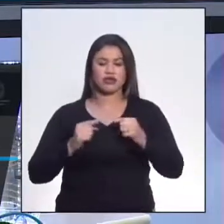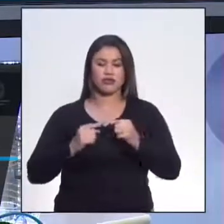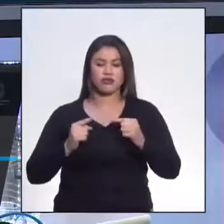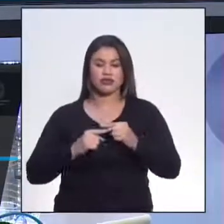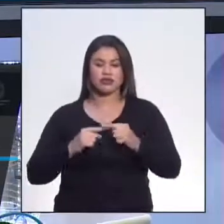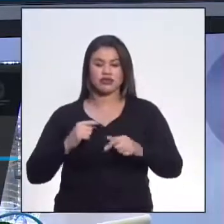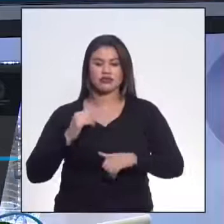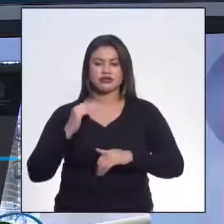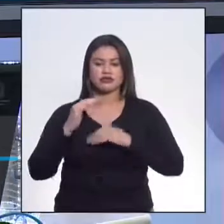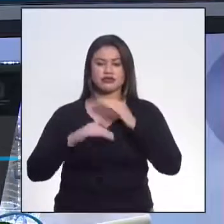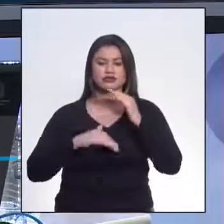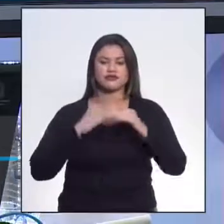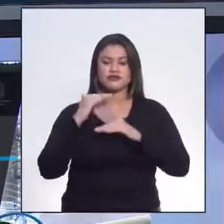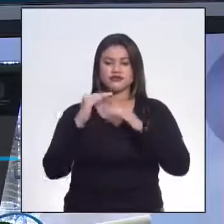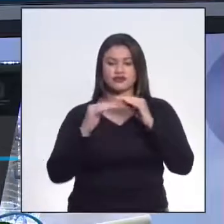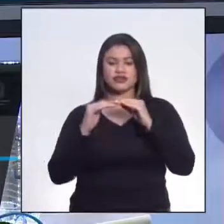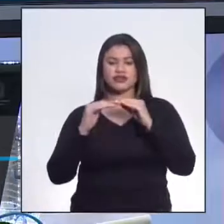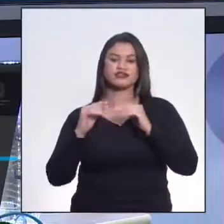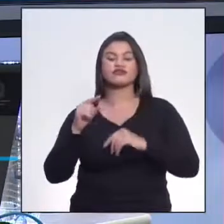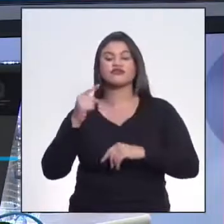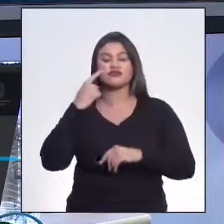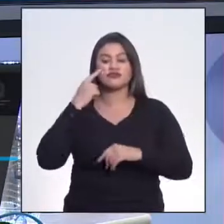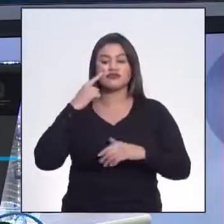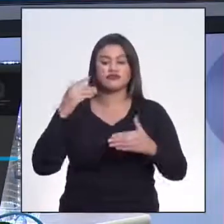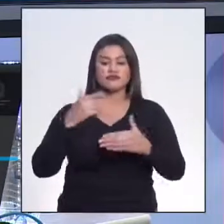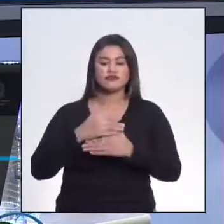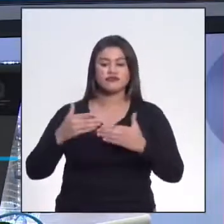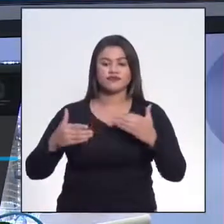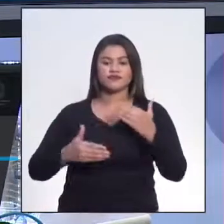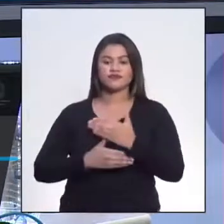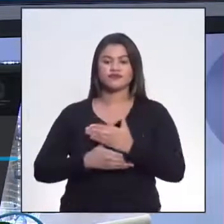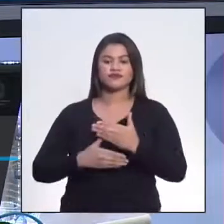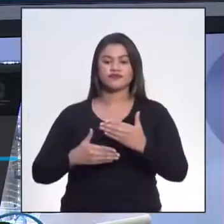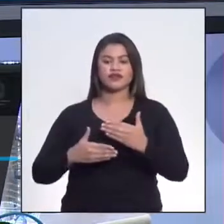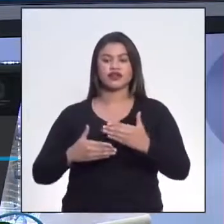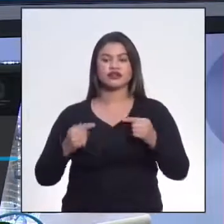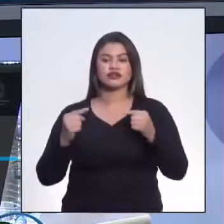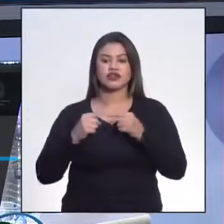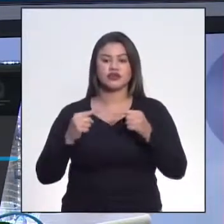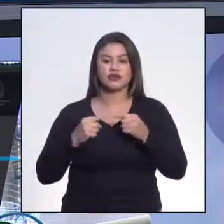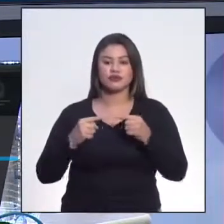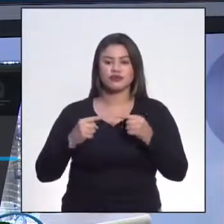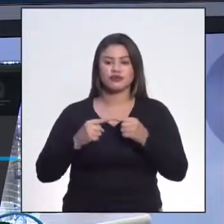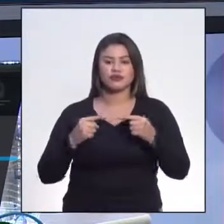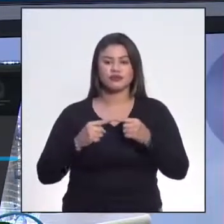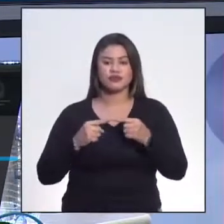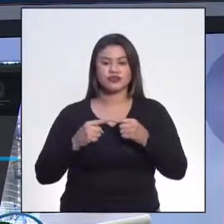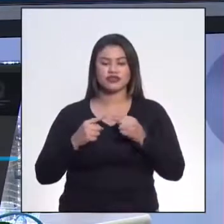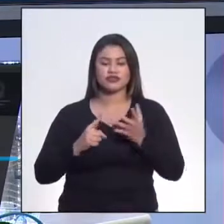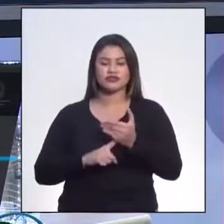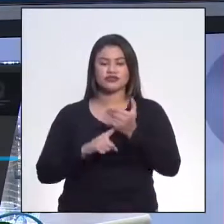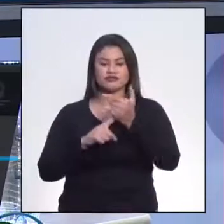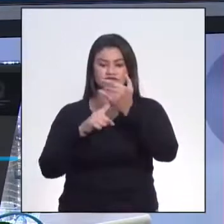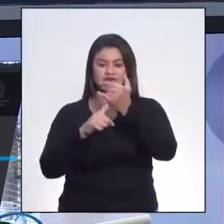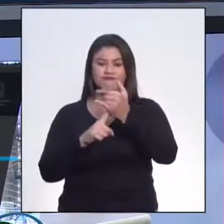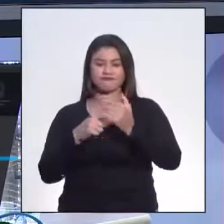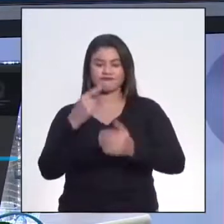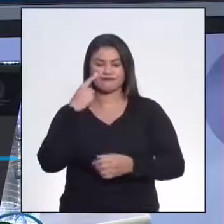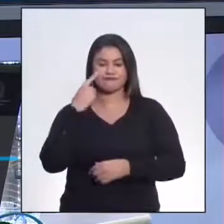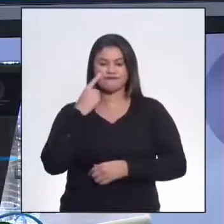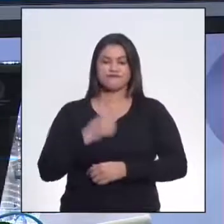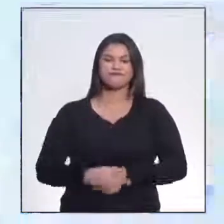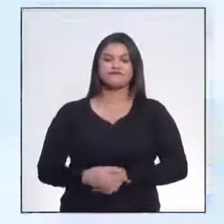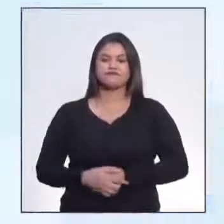desenvolvimento tecnológico, vai aparecer aí para vocês na tela uma pequena definição que está associada à tecnologia. Então, acompanhem